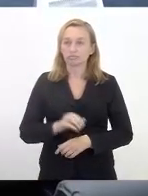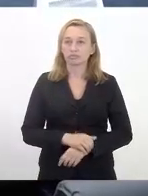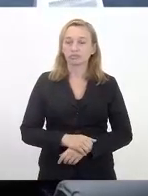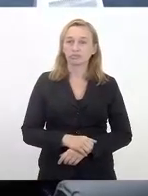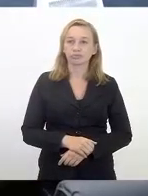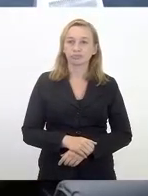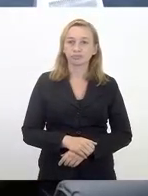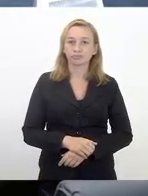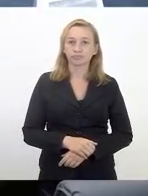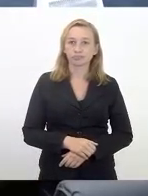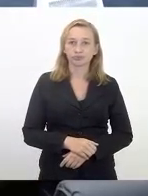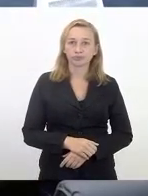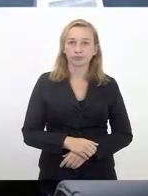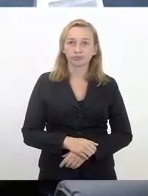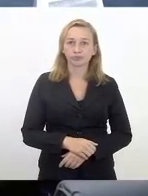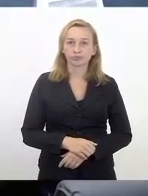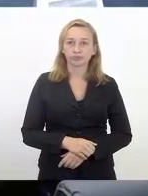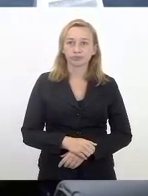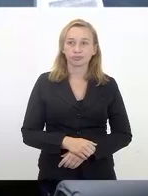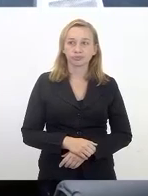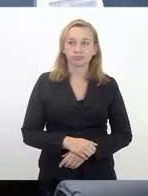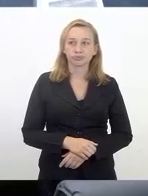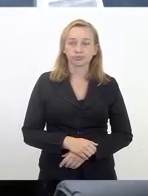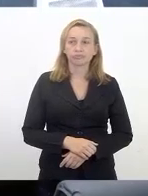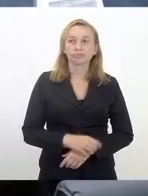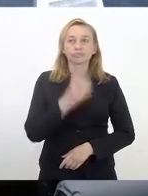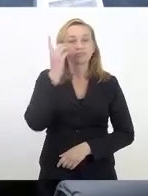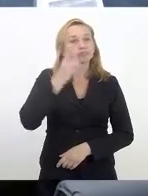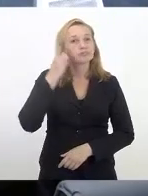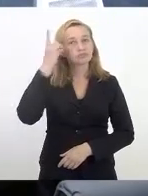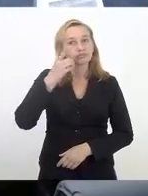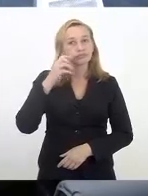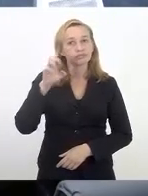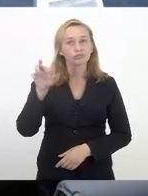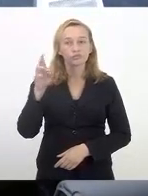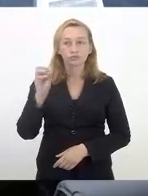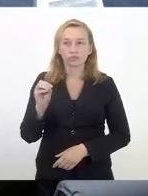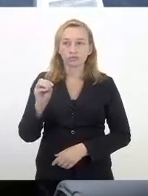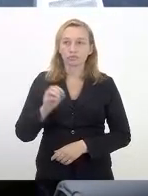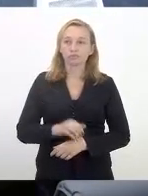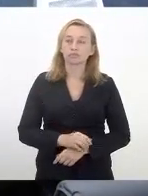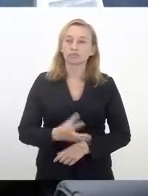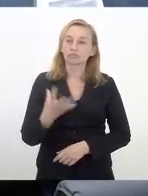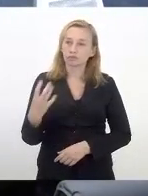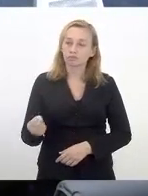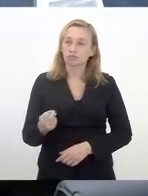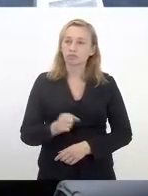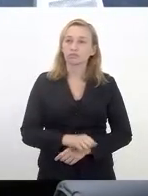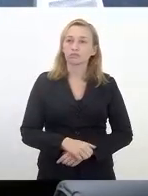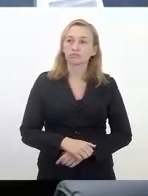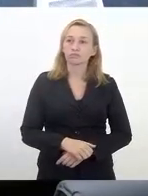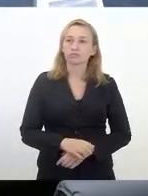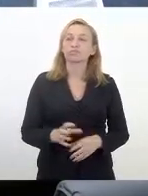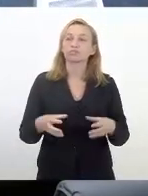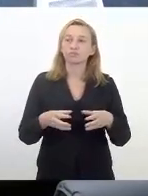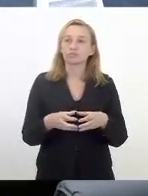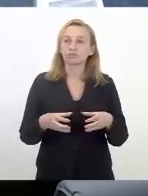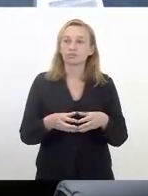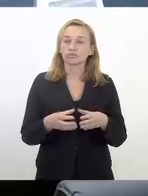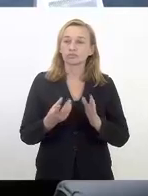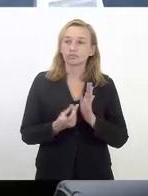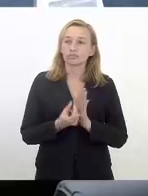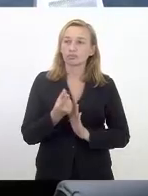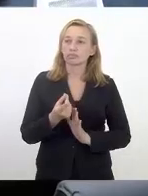o deputado Carlos Macedo Deputado Eurico Júnior parecer favorável na comissão de Economia